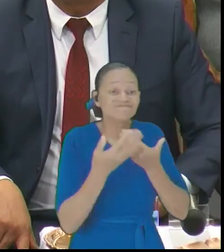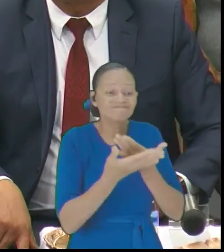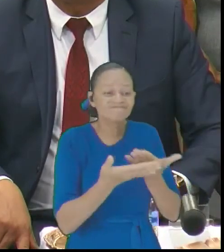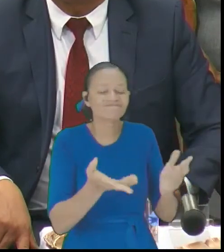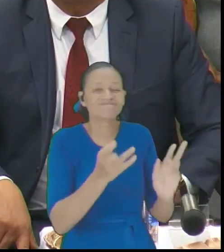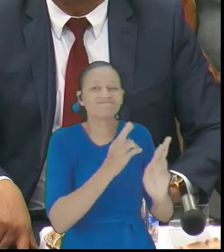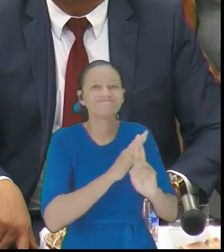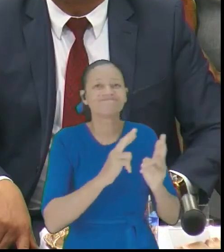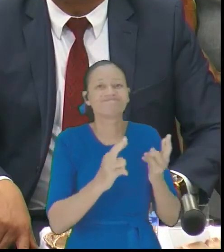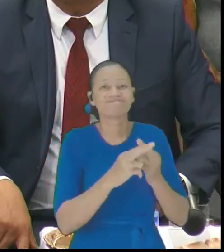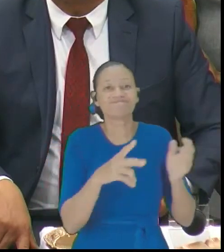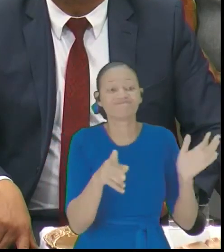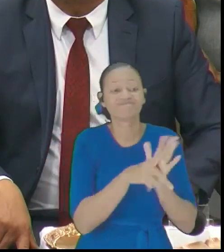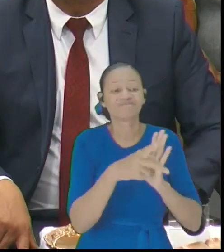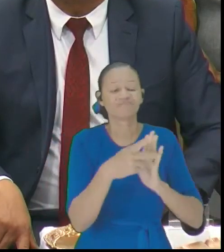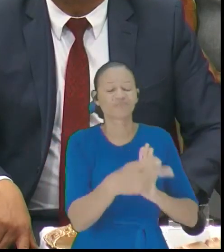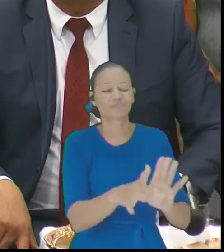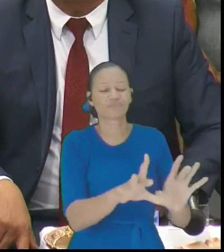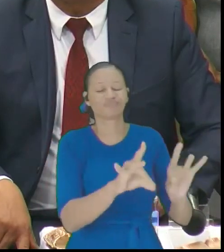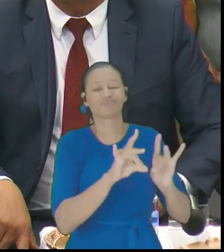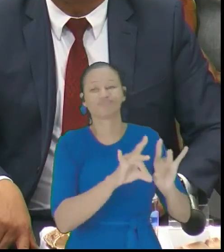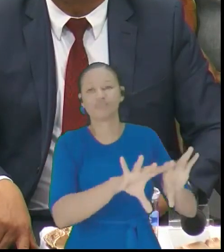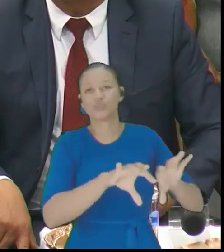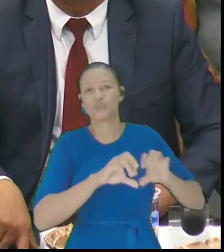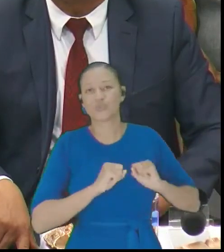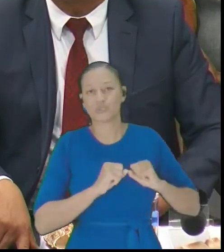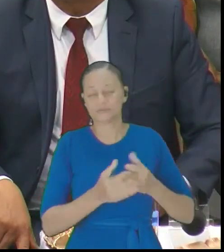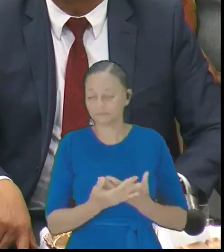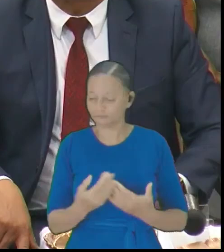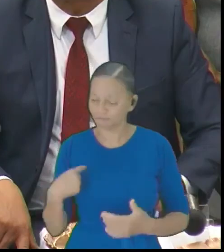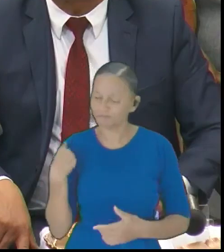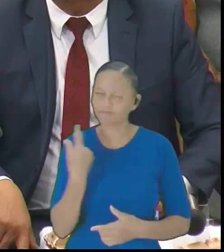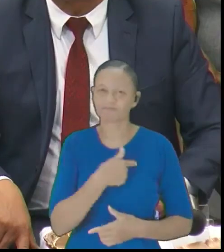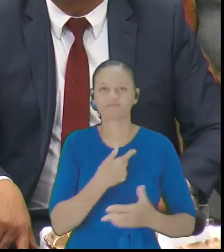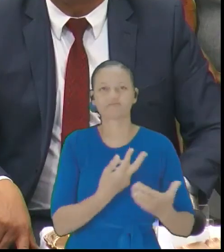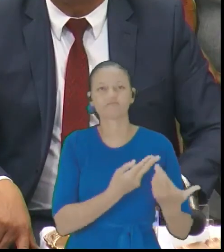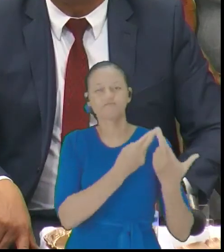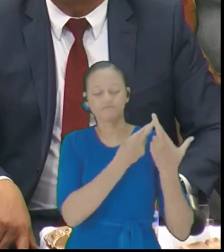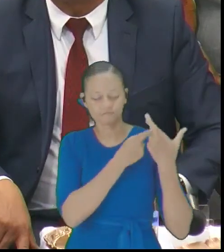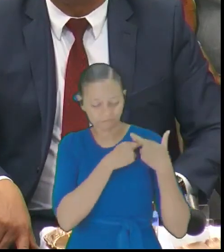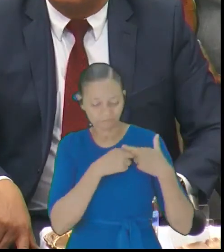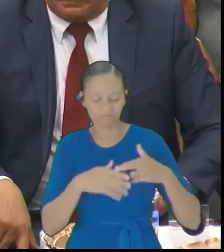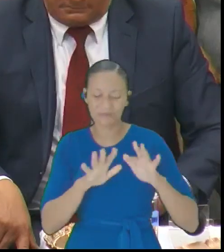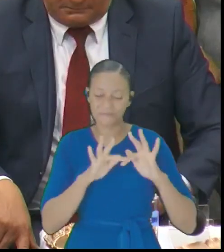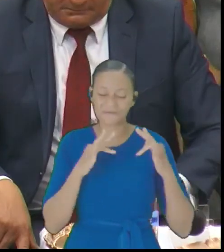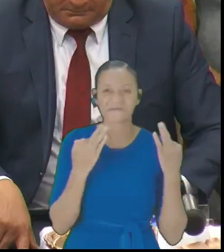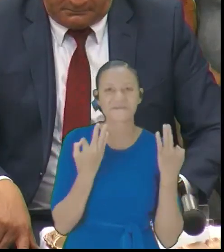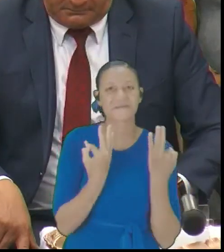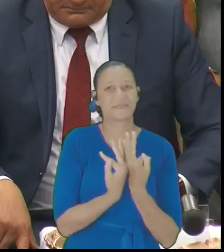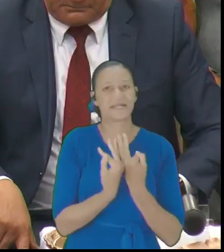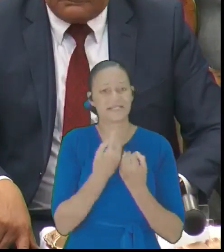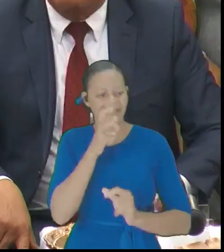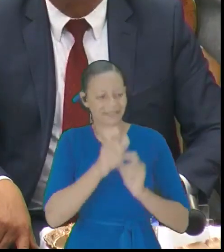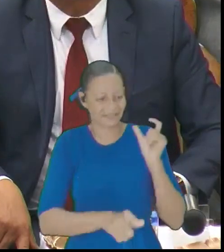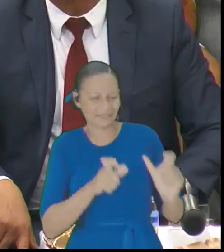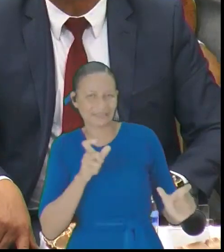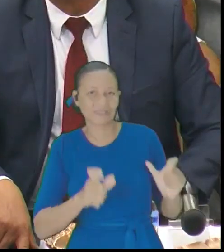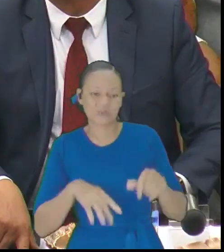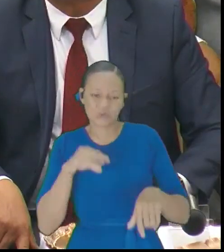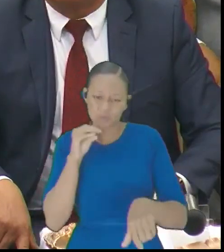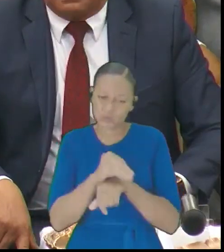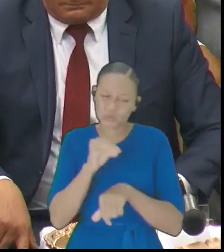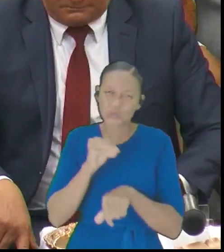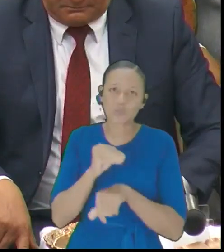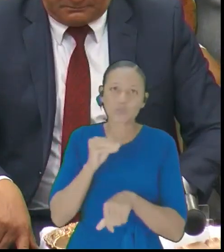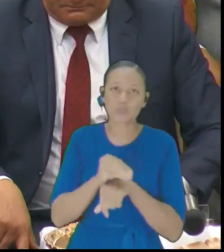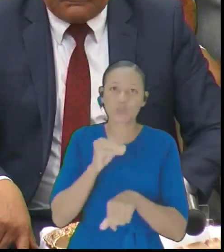o relacionamento com a casa dele. Eu e você somos responsáveis pela nossa casa, pela nossa família. Cuidado a vereda que você